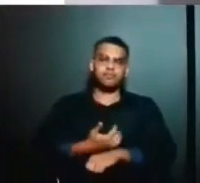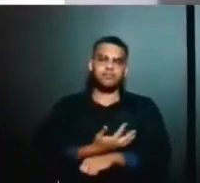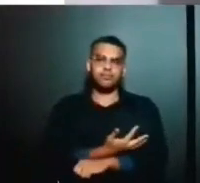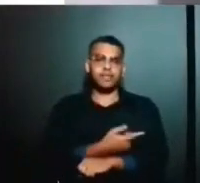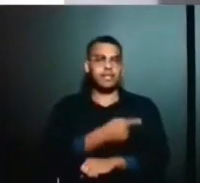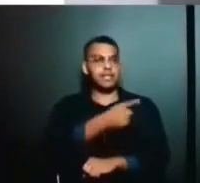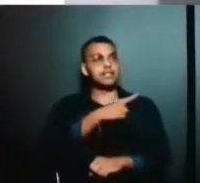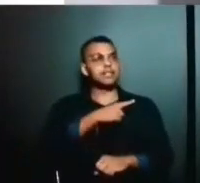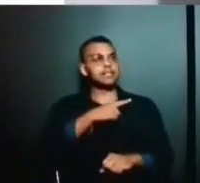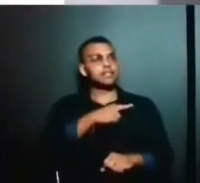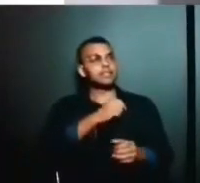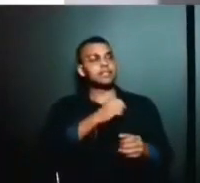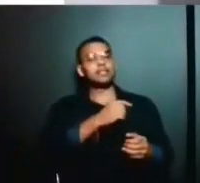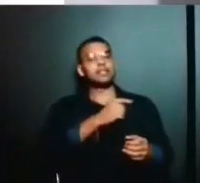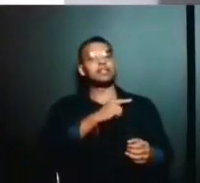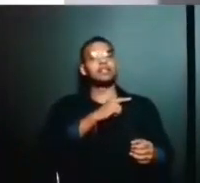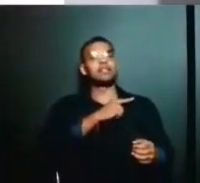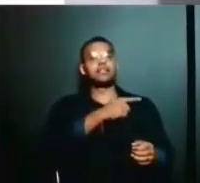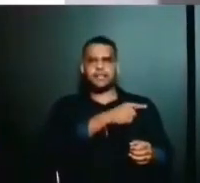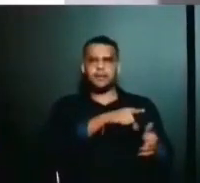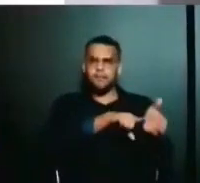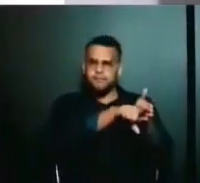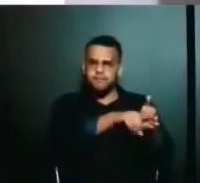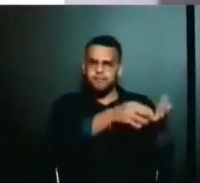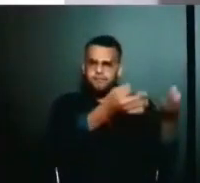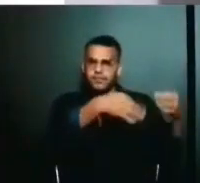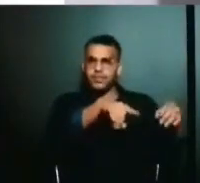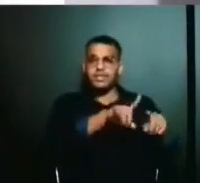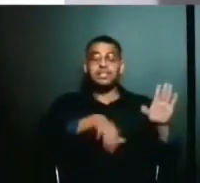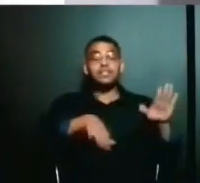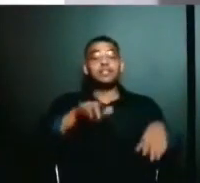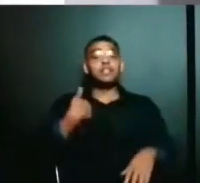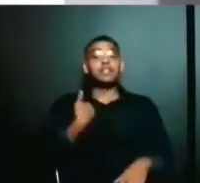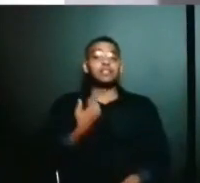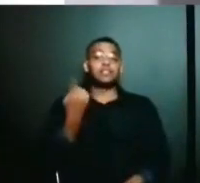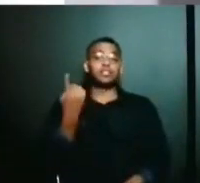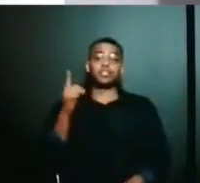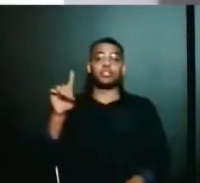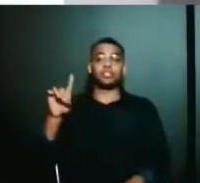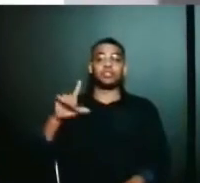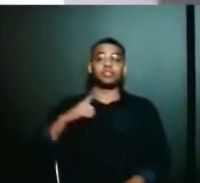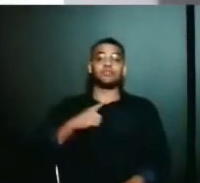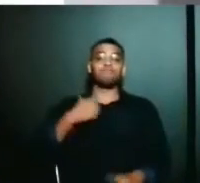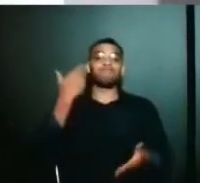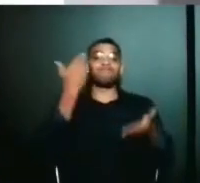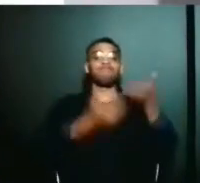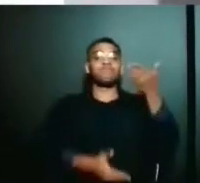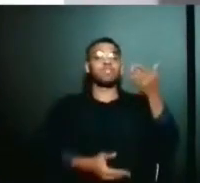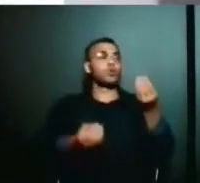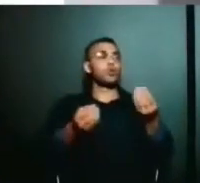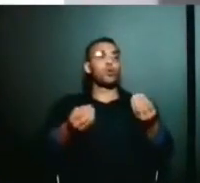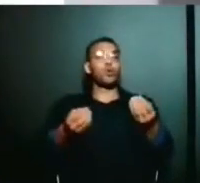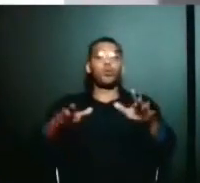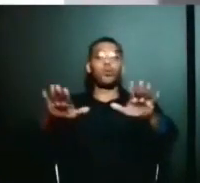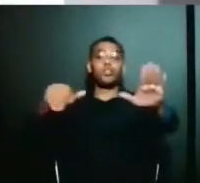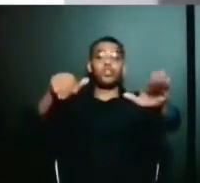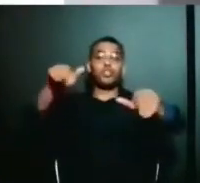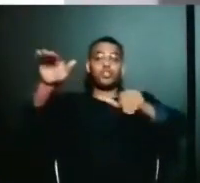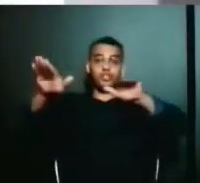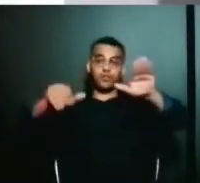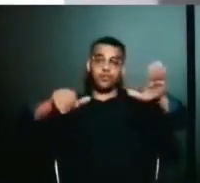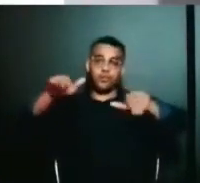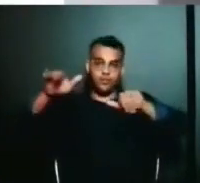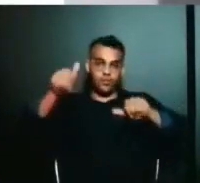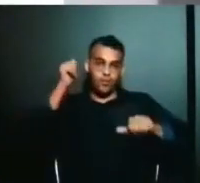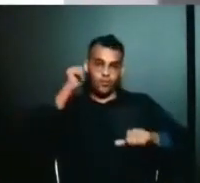esse arcabouço e nós de direita, conservadores, muitas vezes a gente perde nesse desafio de atrair as mulheres ao conservadorismo e